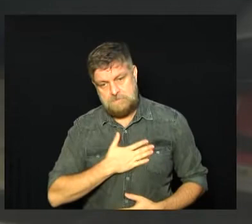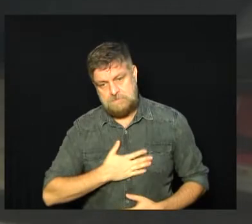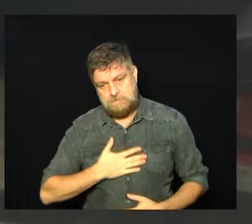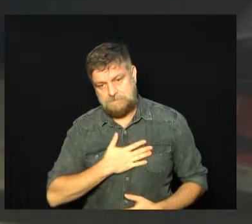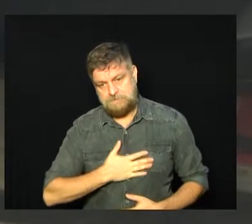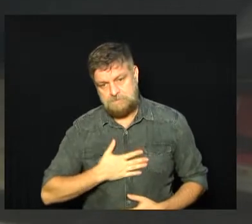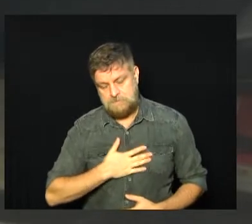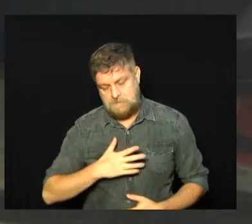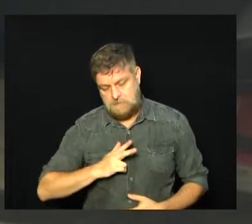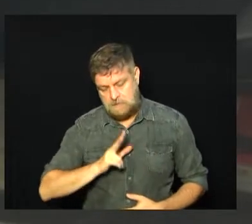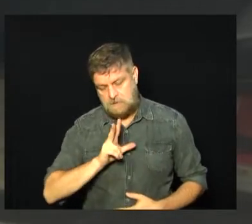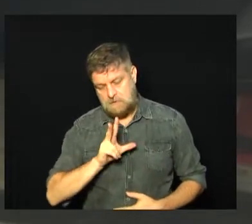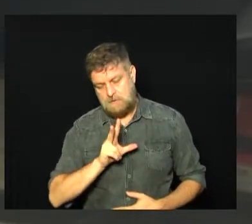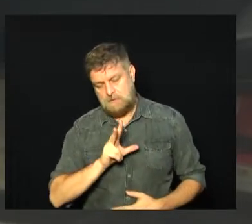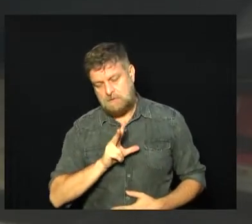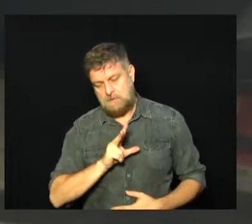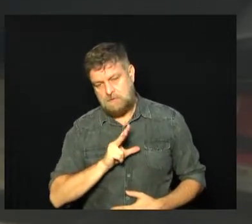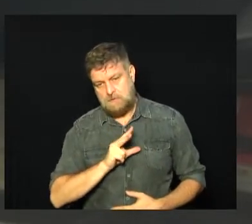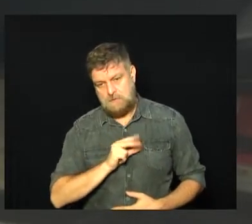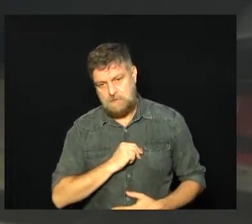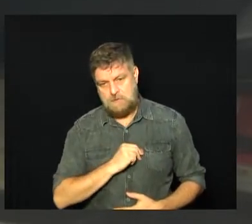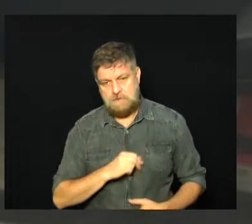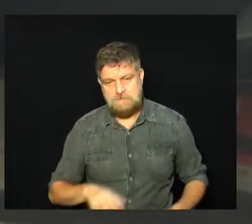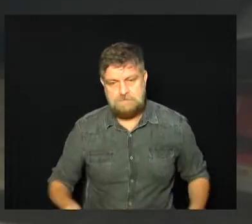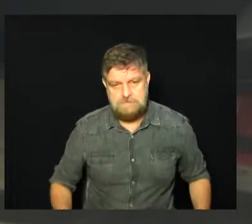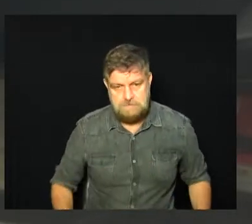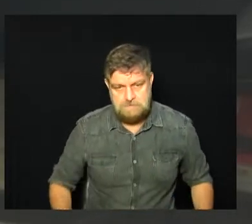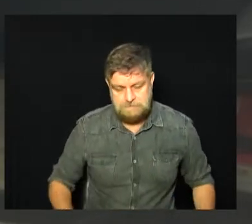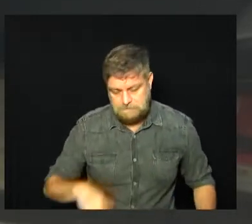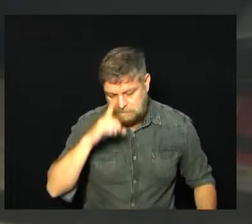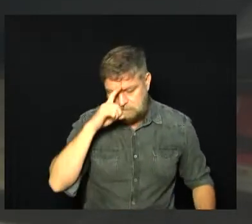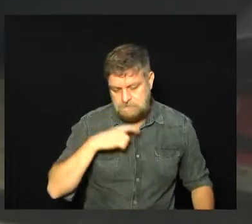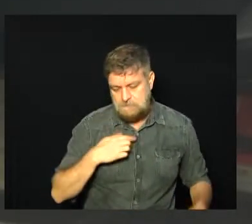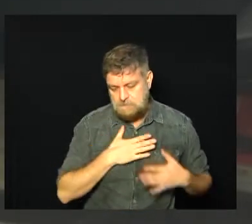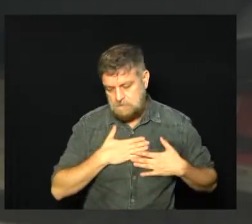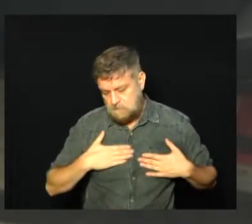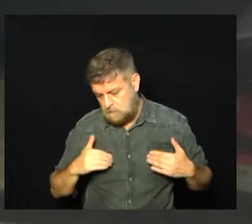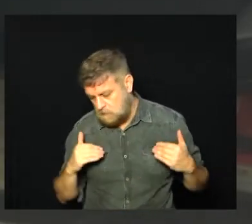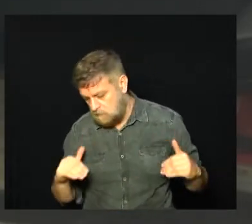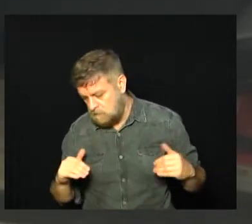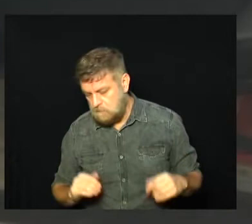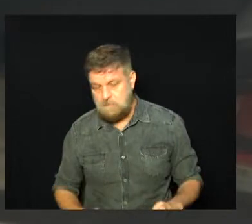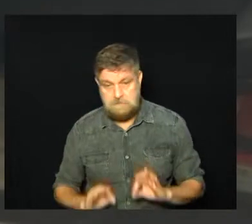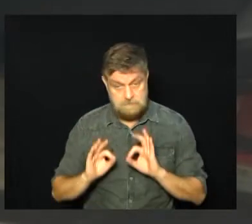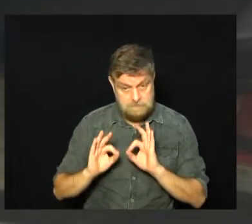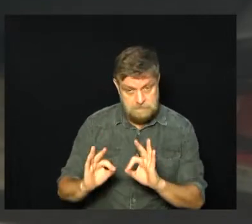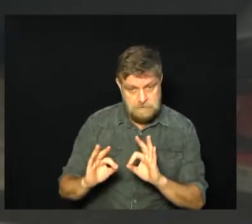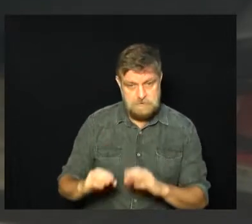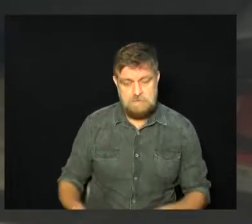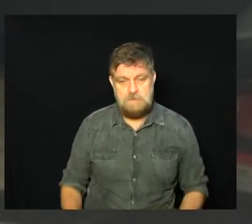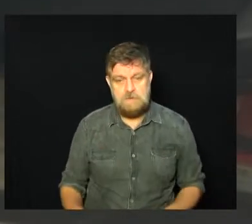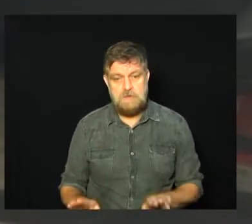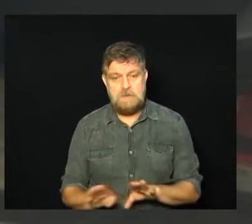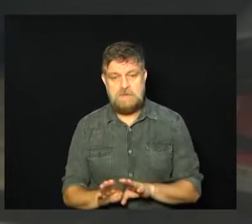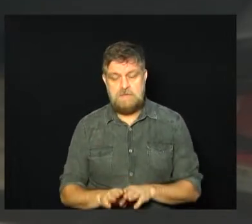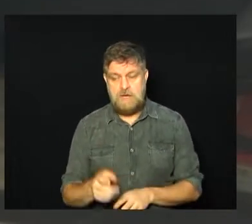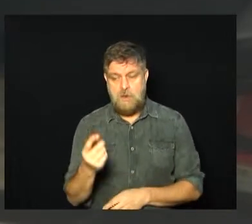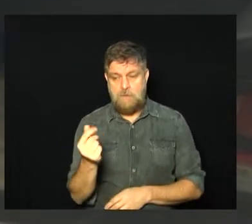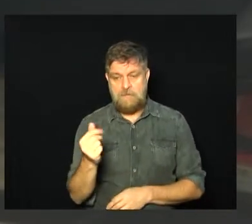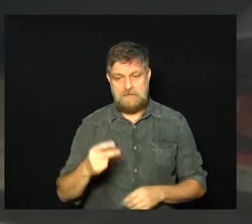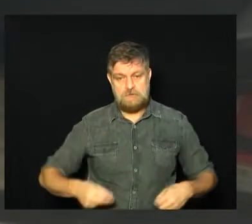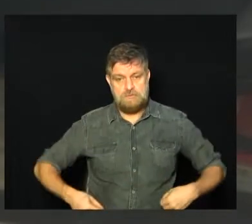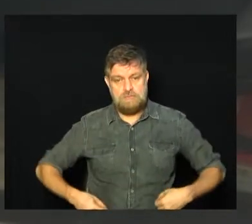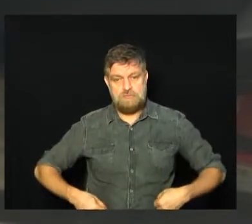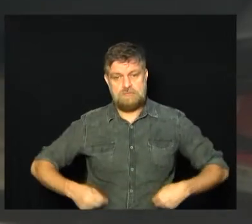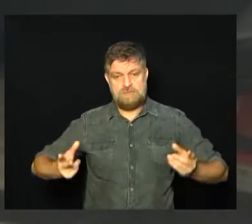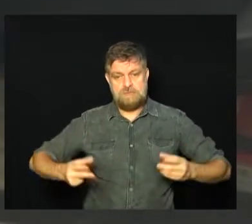traz para o setor de bares e restaurantes uma condição muito positiva. Uma questão do custo, quando a